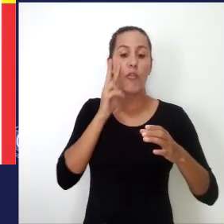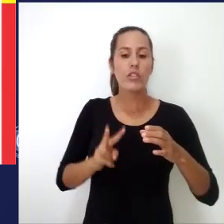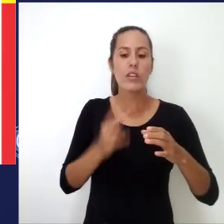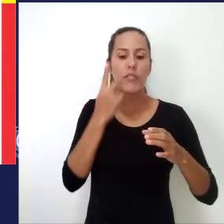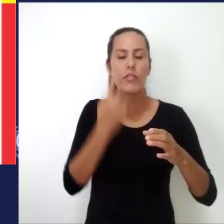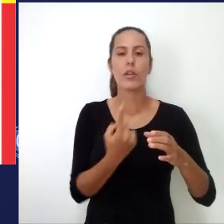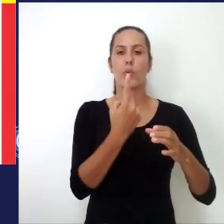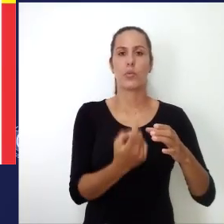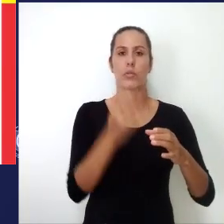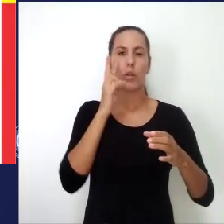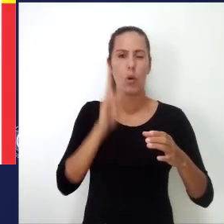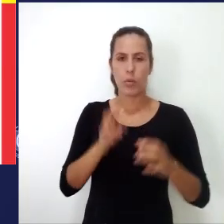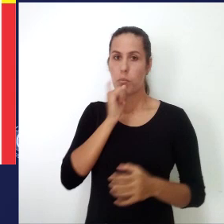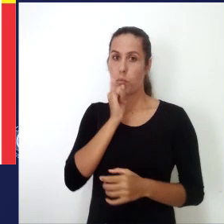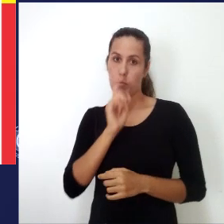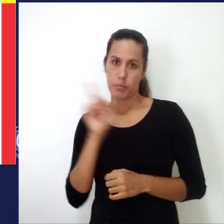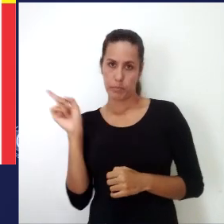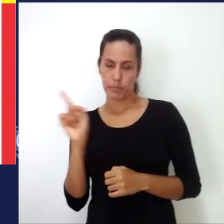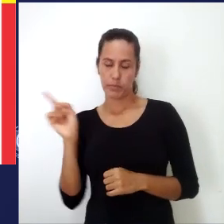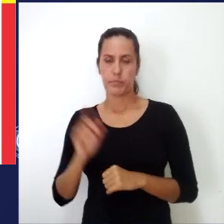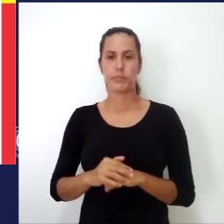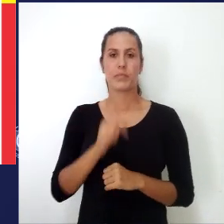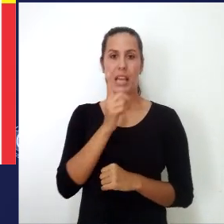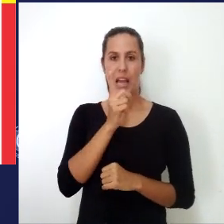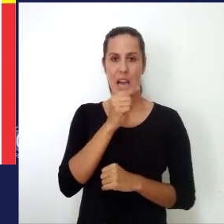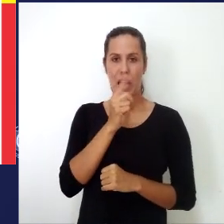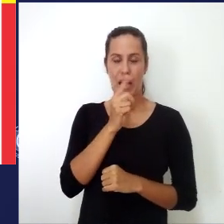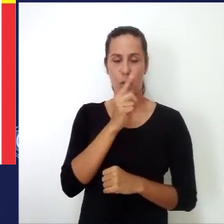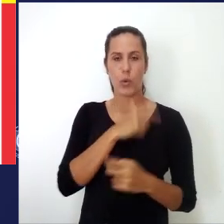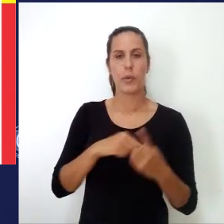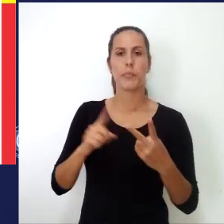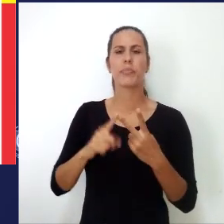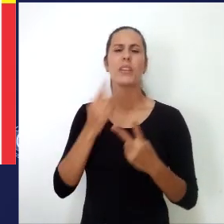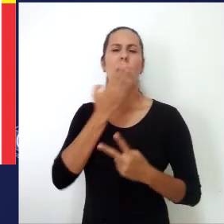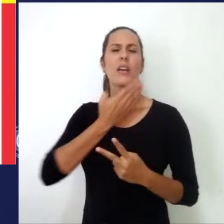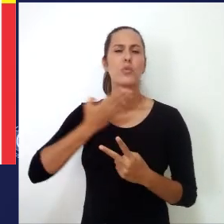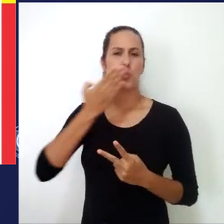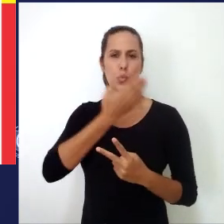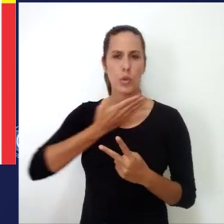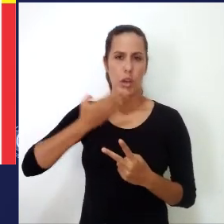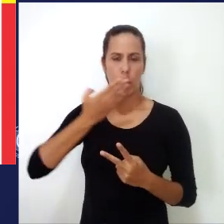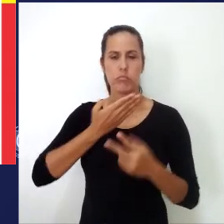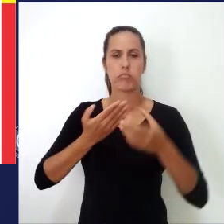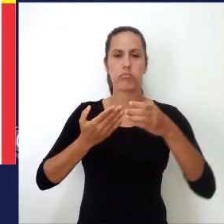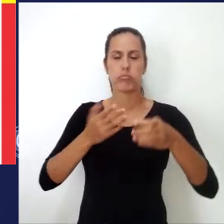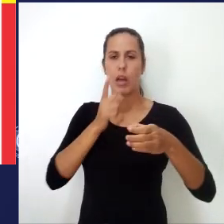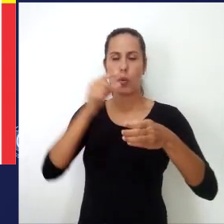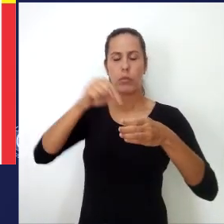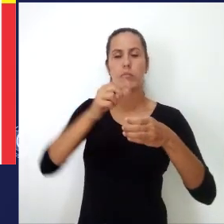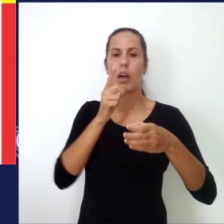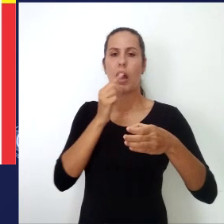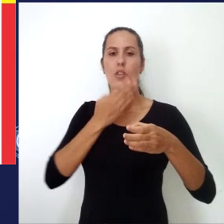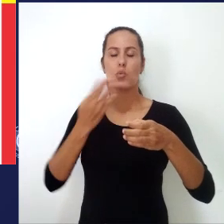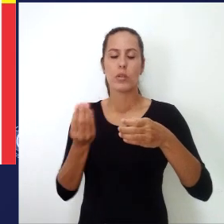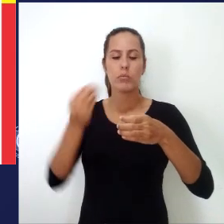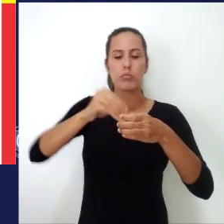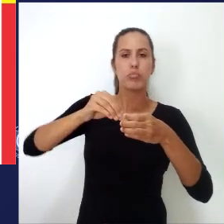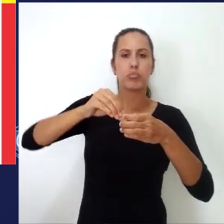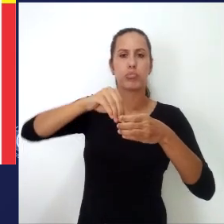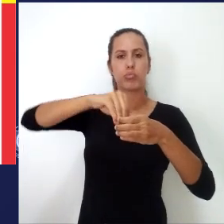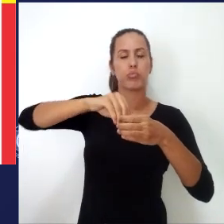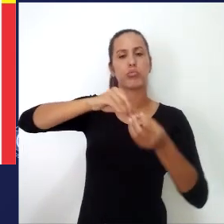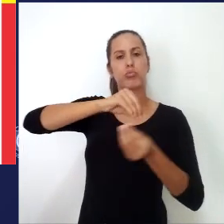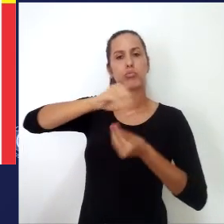aí a substância homogênea. A água mais o açúcar, né? Quando você mistura água e açúcar, eu tenho